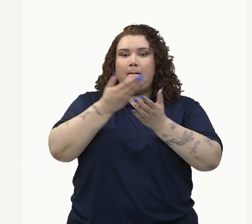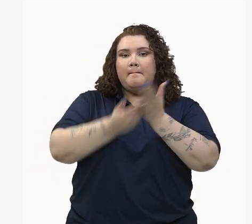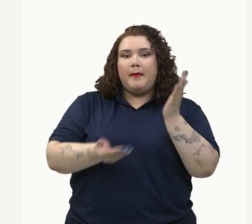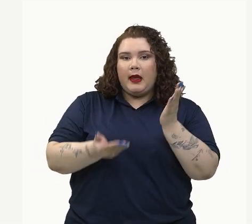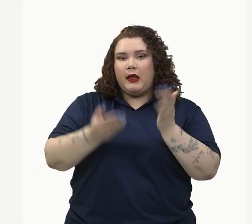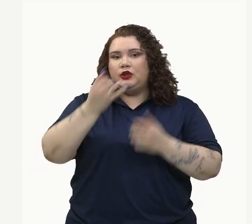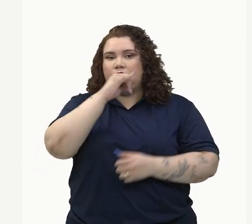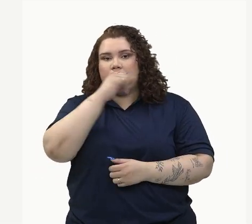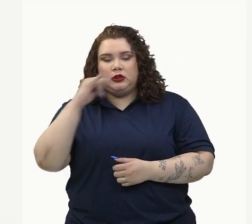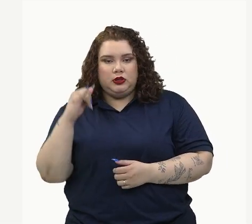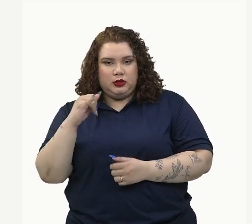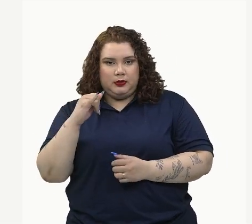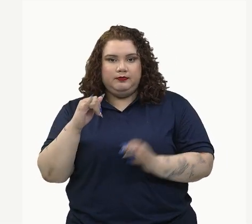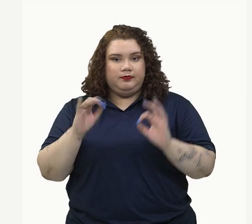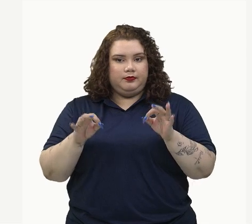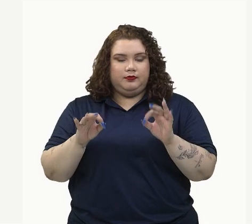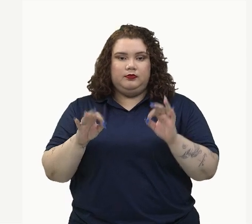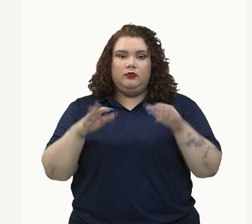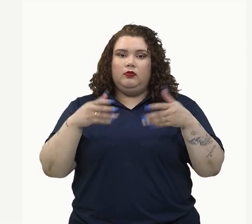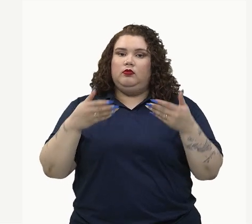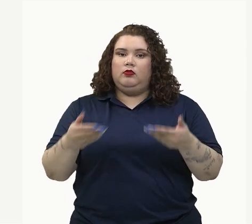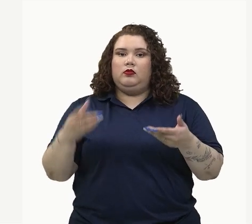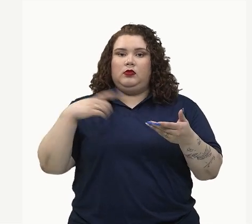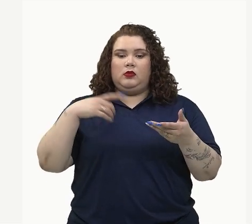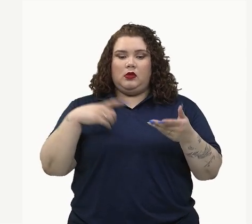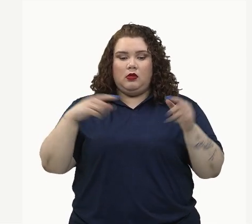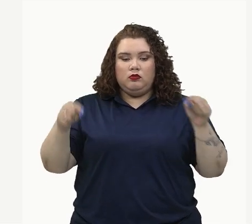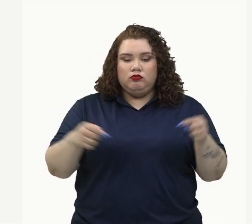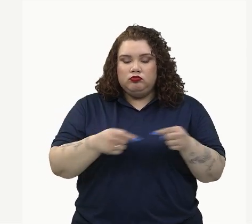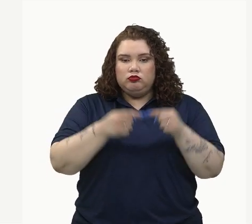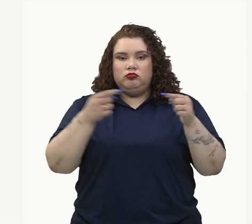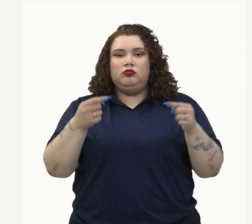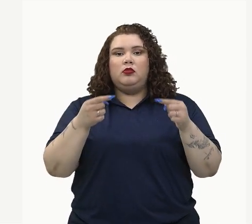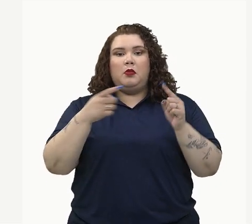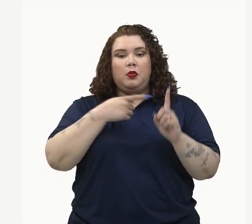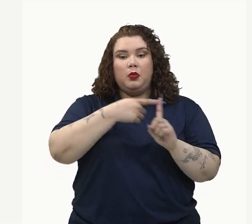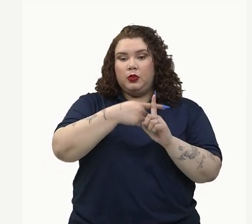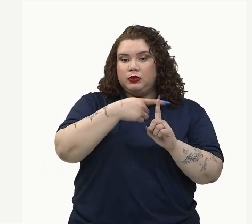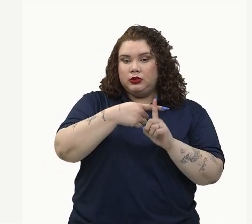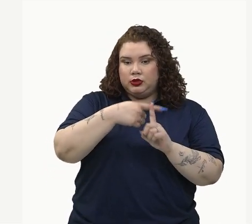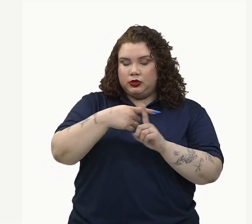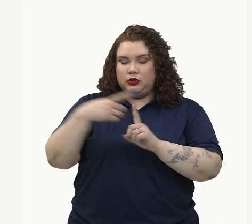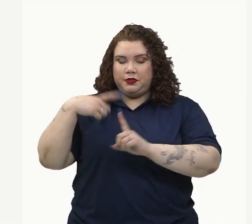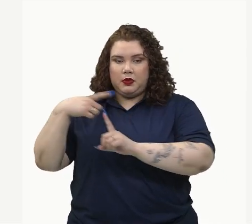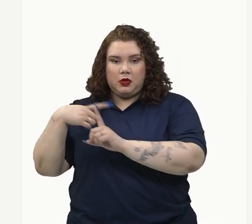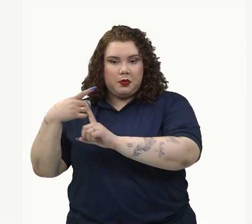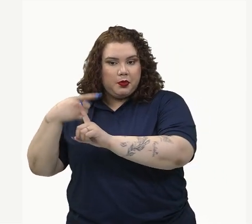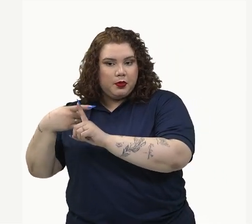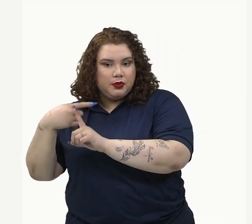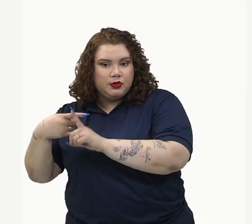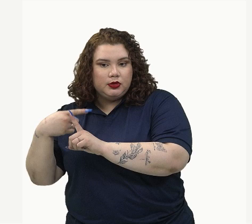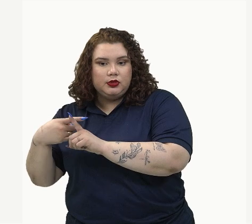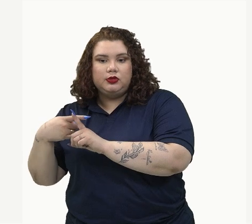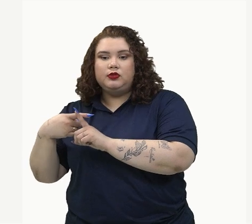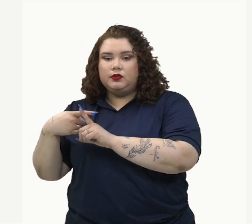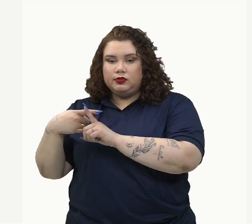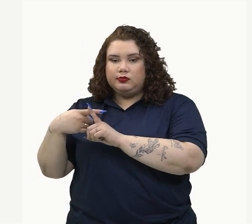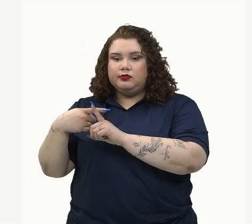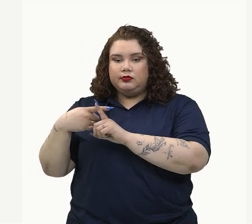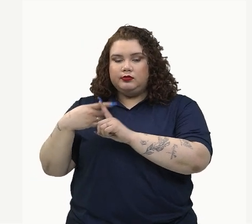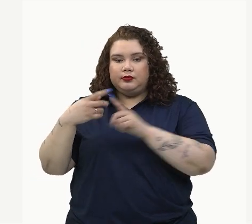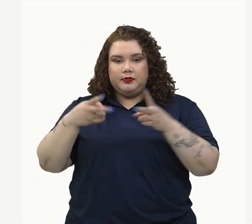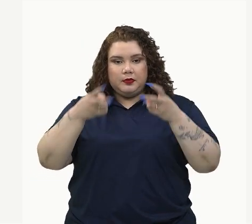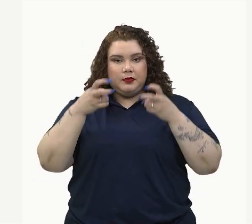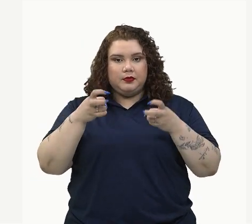sua energia, a qual entra pelo terminal positivo, como você vê aqui, ó, entra pelo